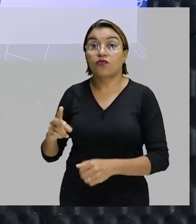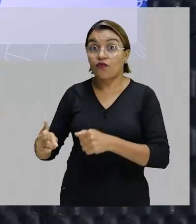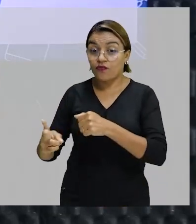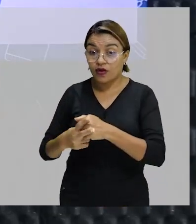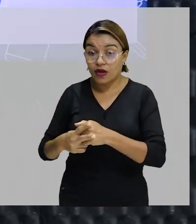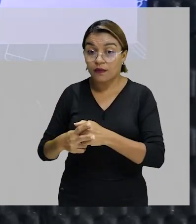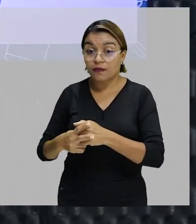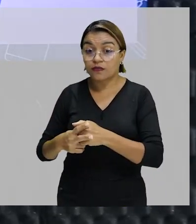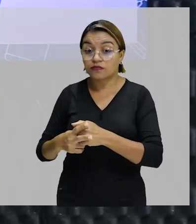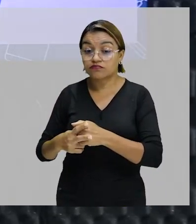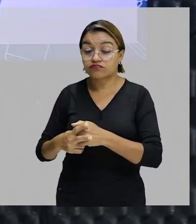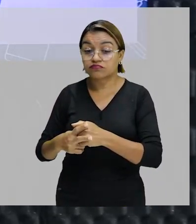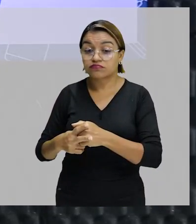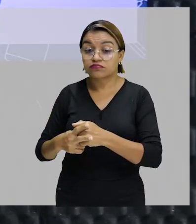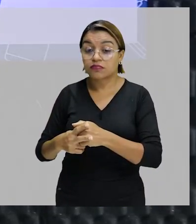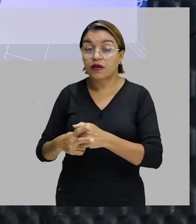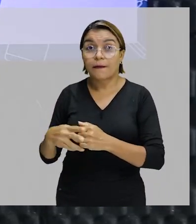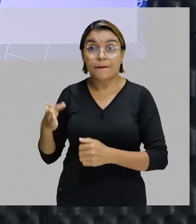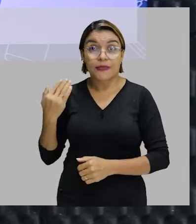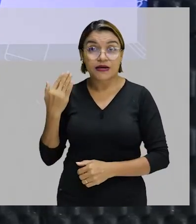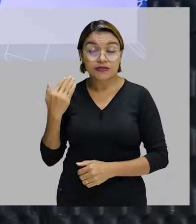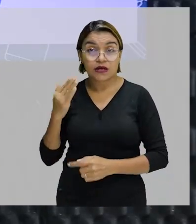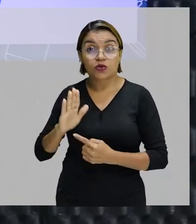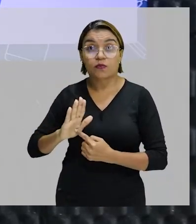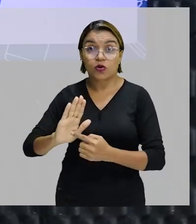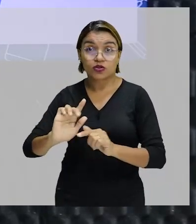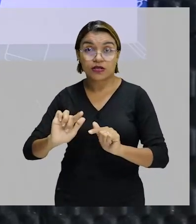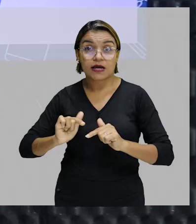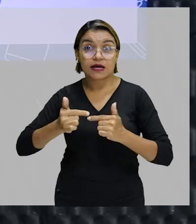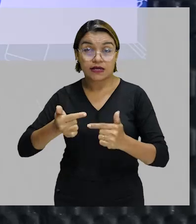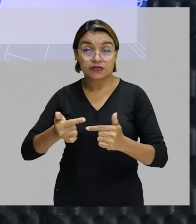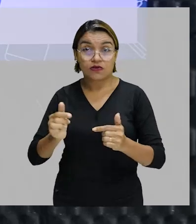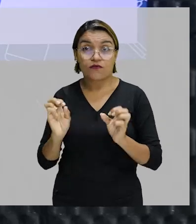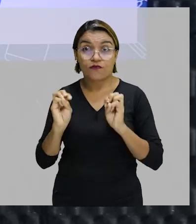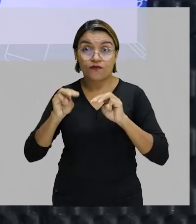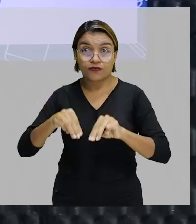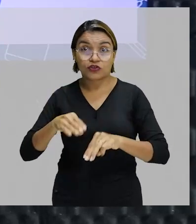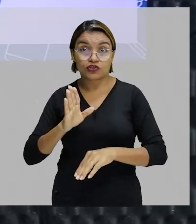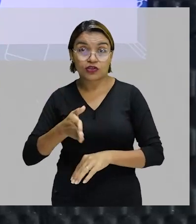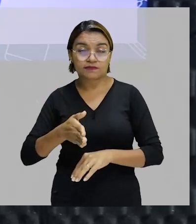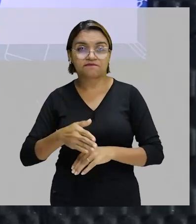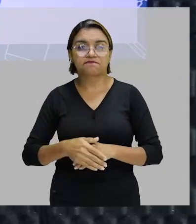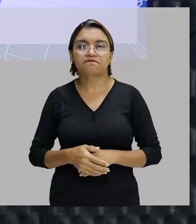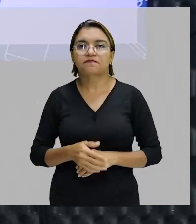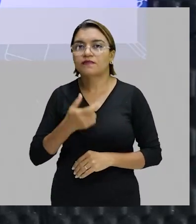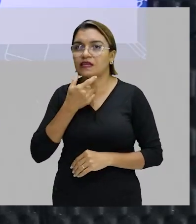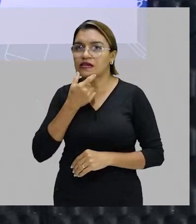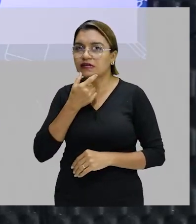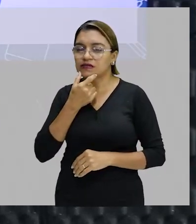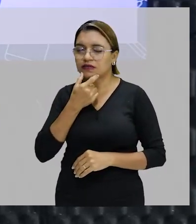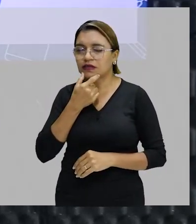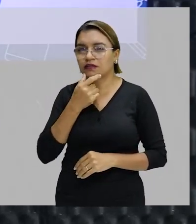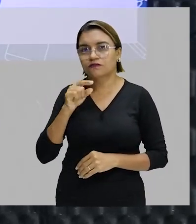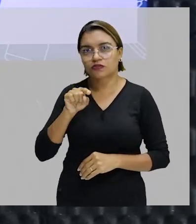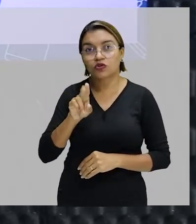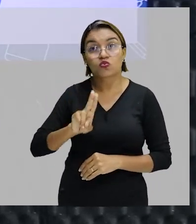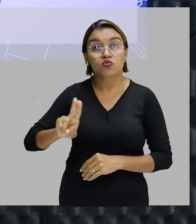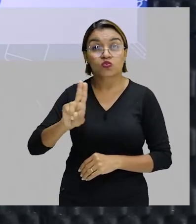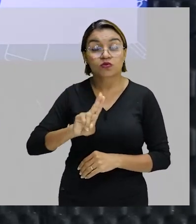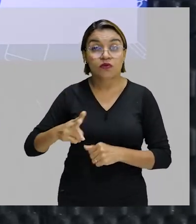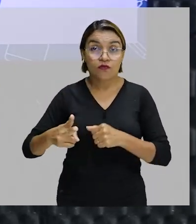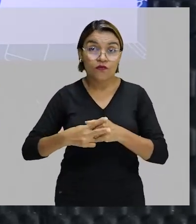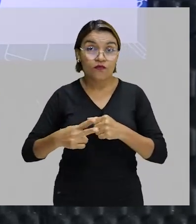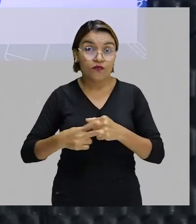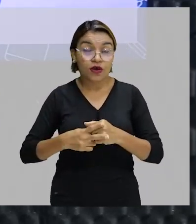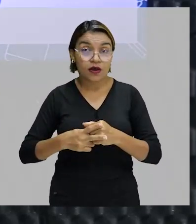o particípio passado? É aquele tempo verbal que indica a ação finalizada. Em inglês, para você colocar o verbo no